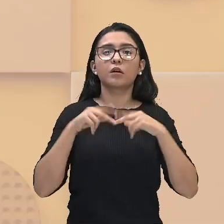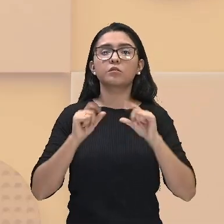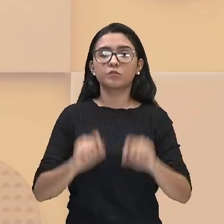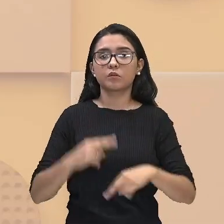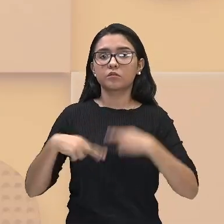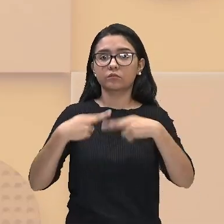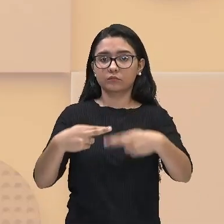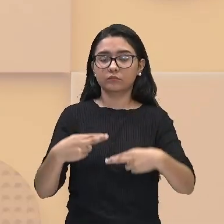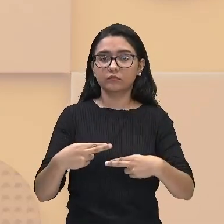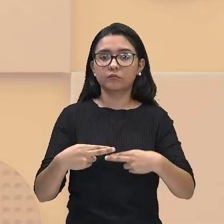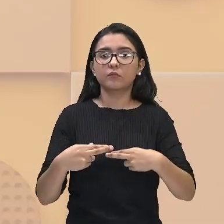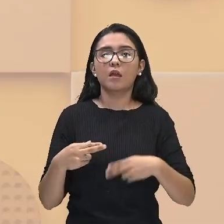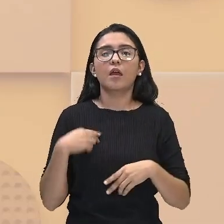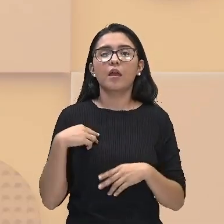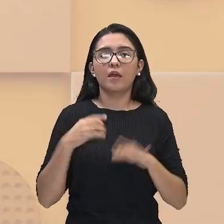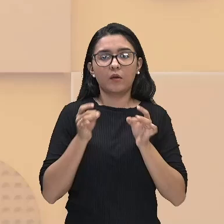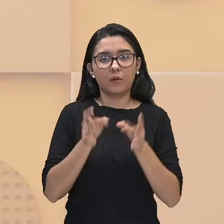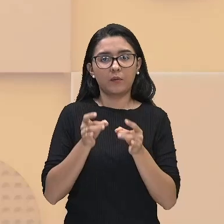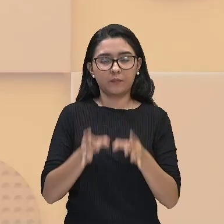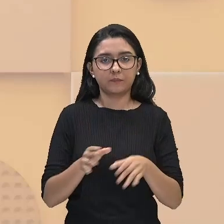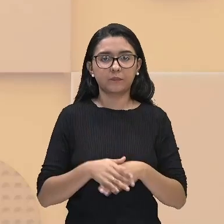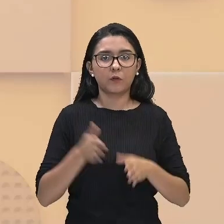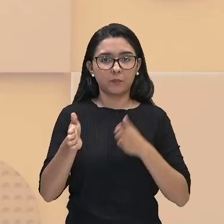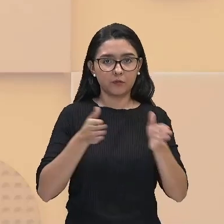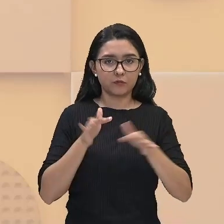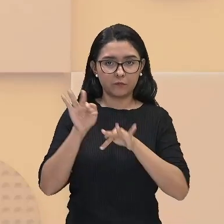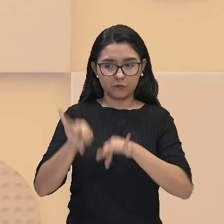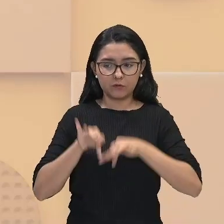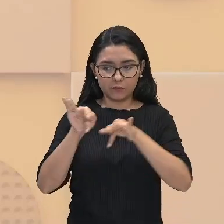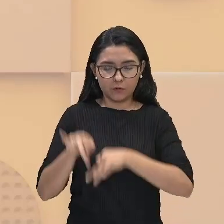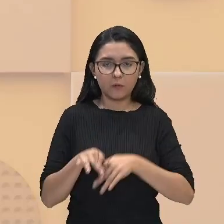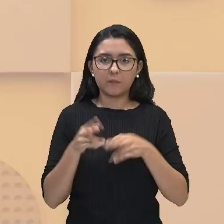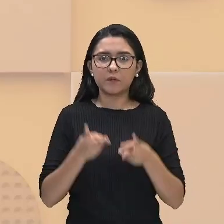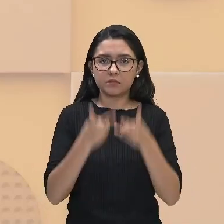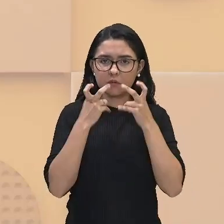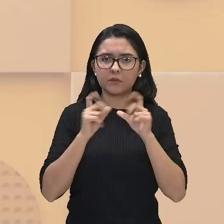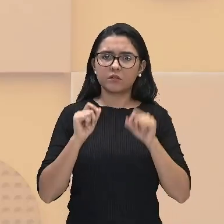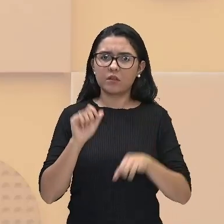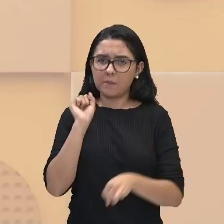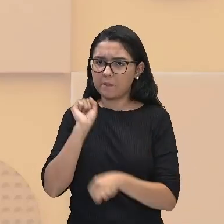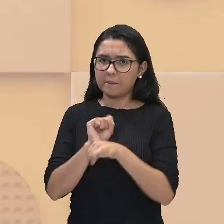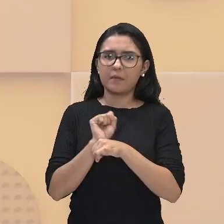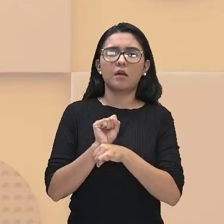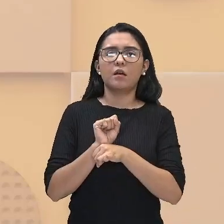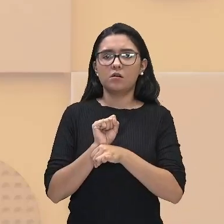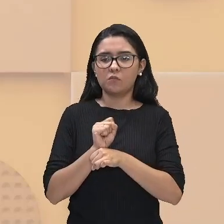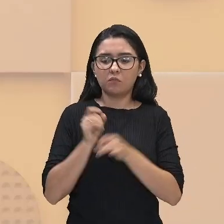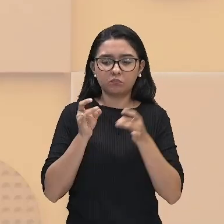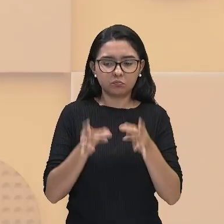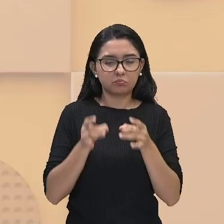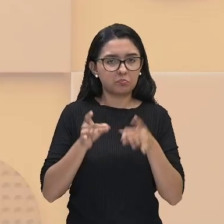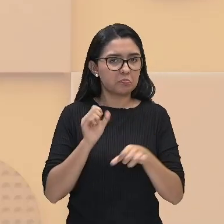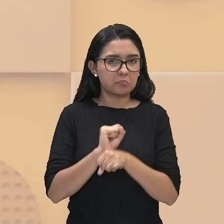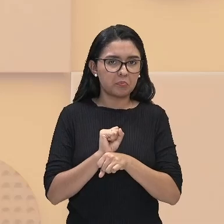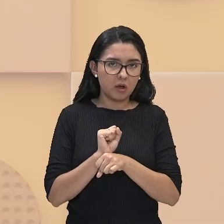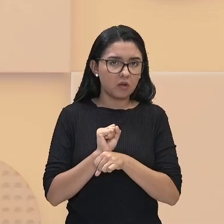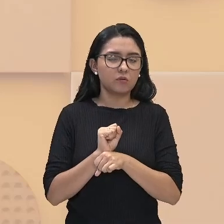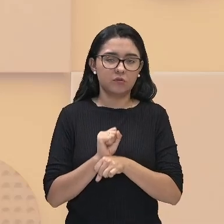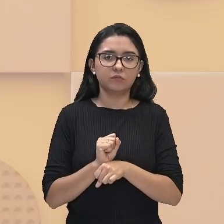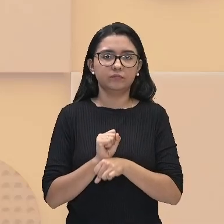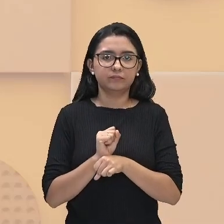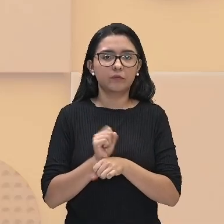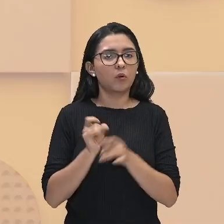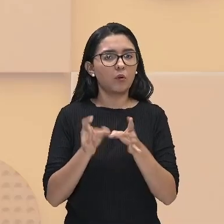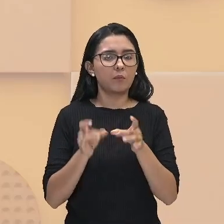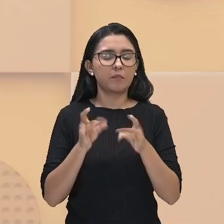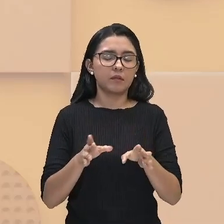renascimento comercial. Durante o feudalismo, nós verificamos que houve ali uma estagnação do comércio, ou seja, o comércio